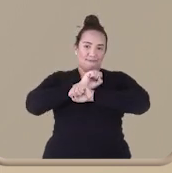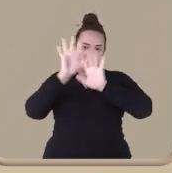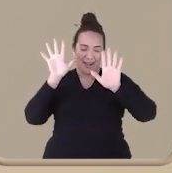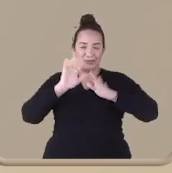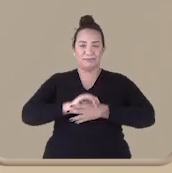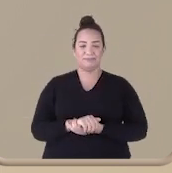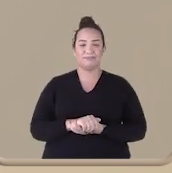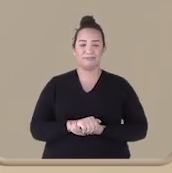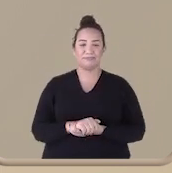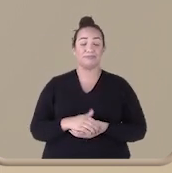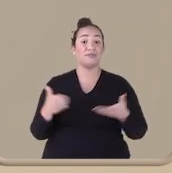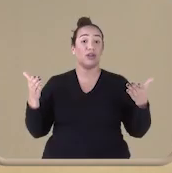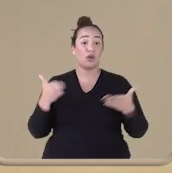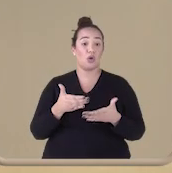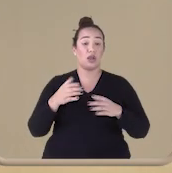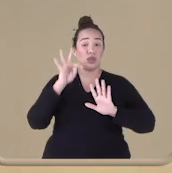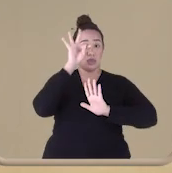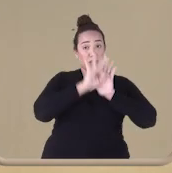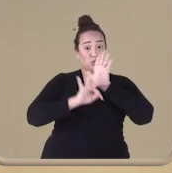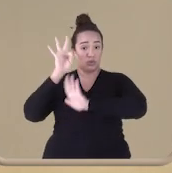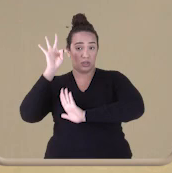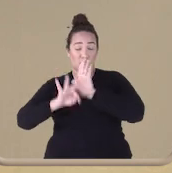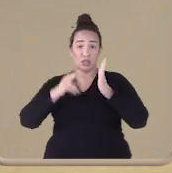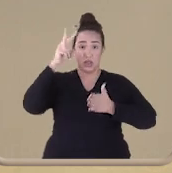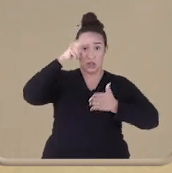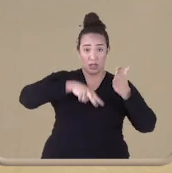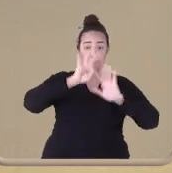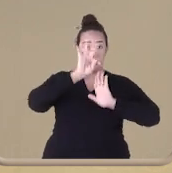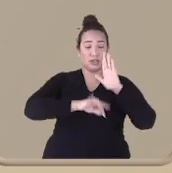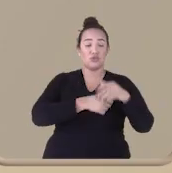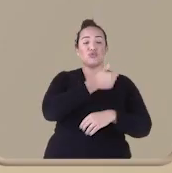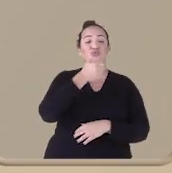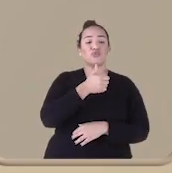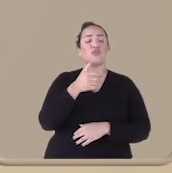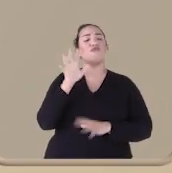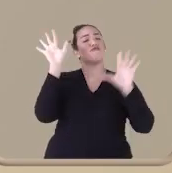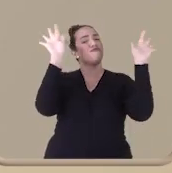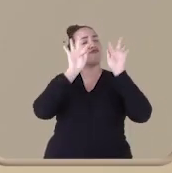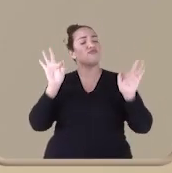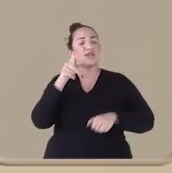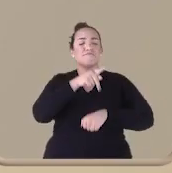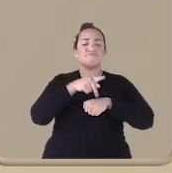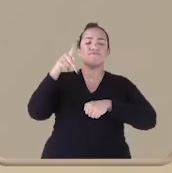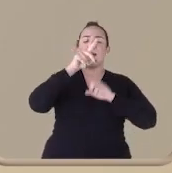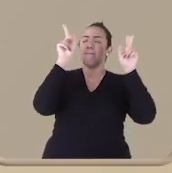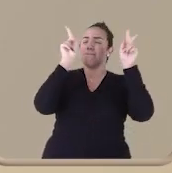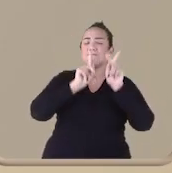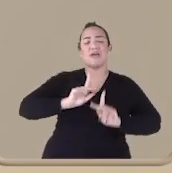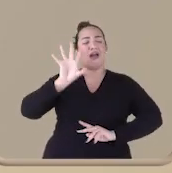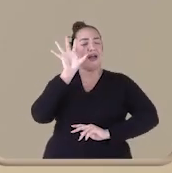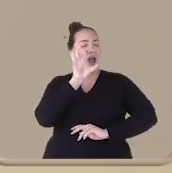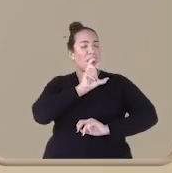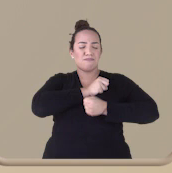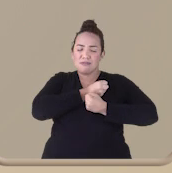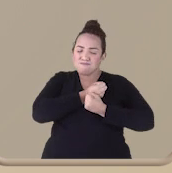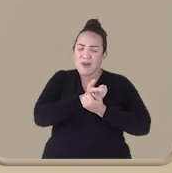atenção, não é mesmo? Agora leia atentamente os dois textos. E o texto 1. Tenha uma feliz Páscoa e